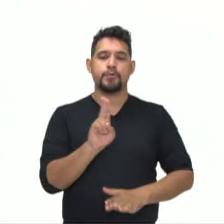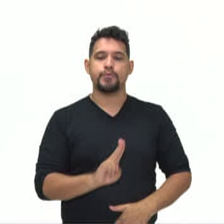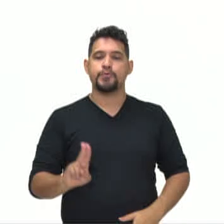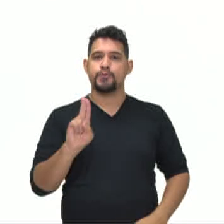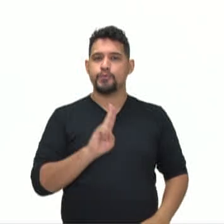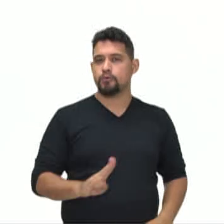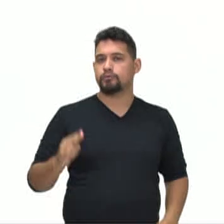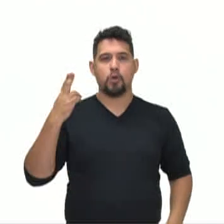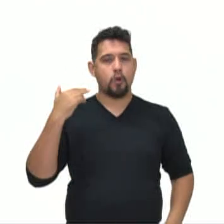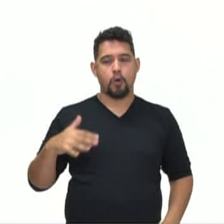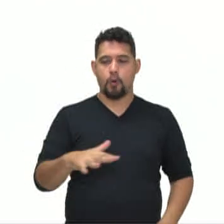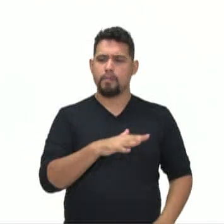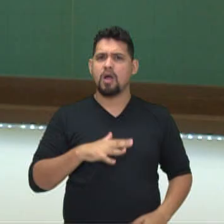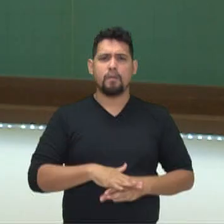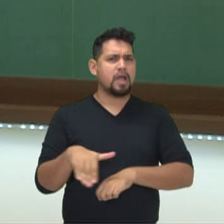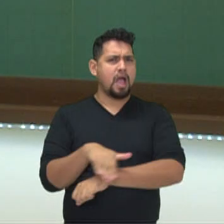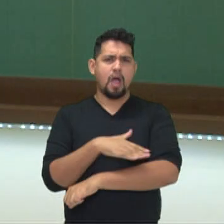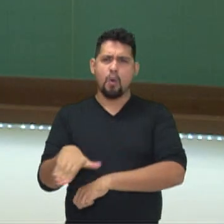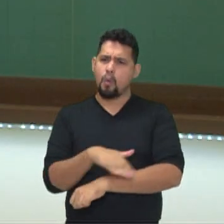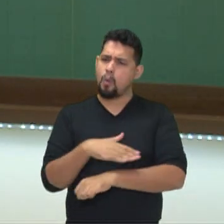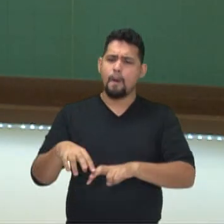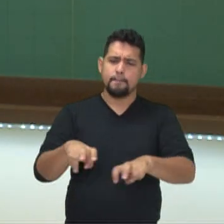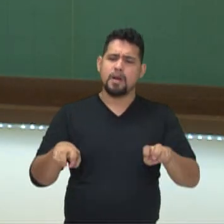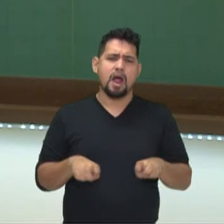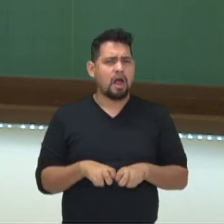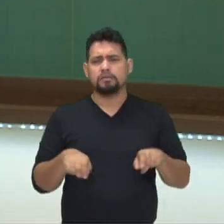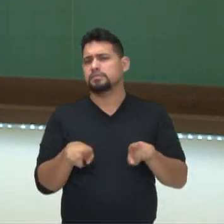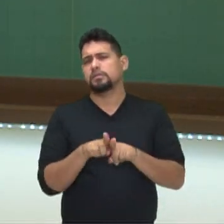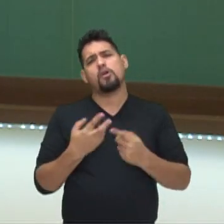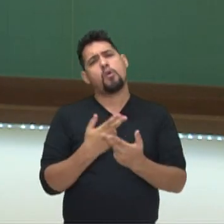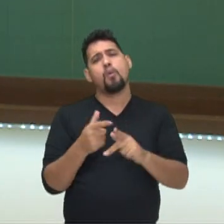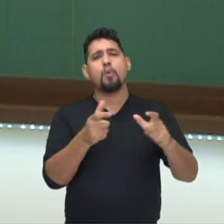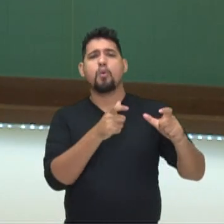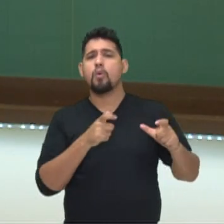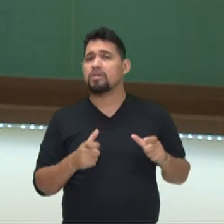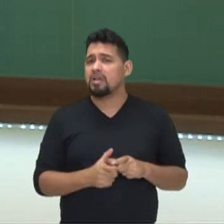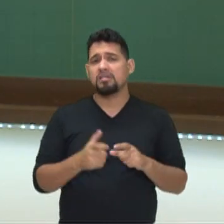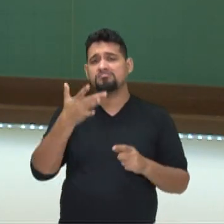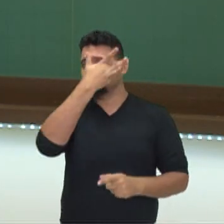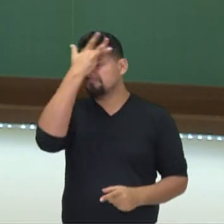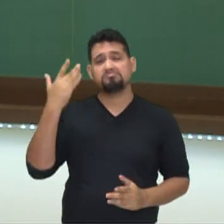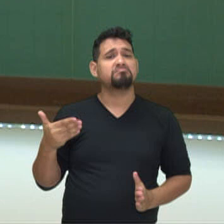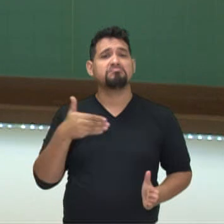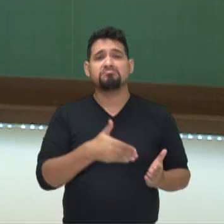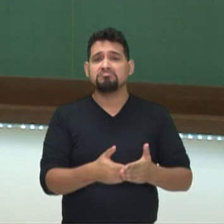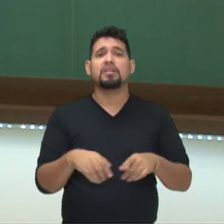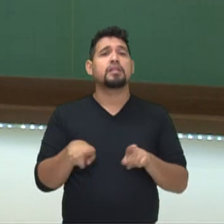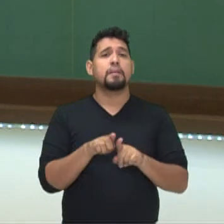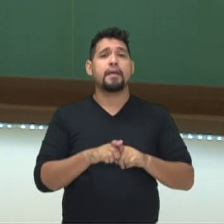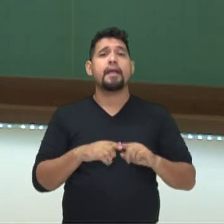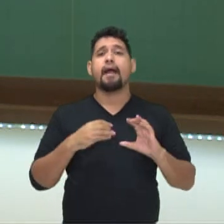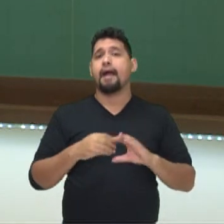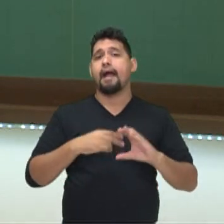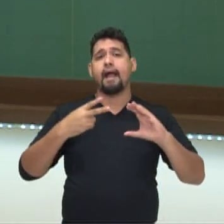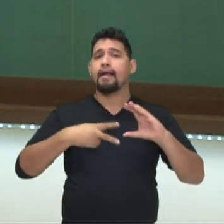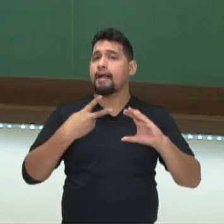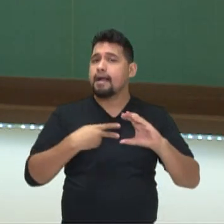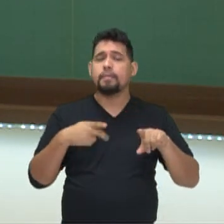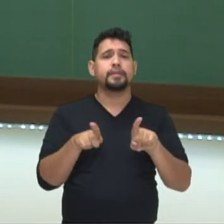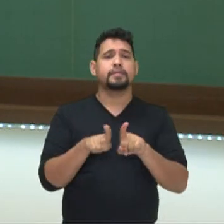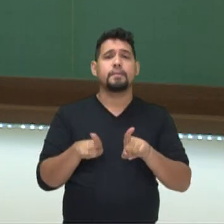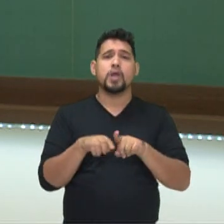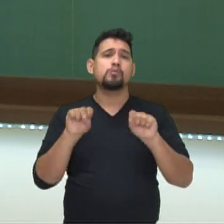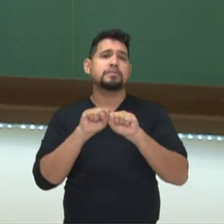comum. É a rua, é o parque, é a praça, são os lugares públicos como a Câmara, o Senado, que devem ser, pelo menos